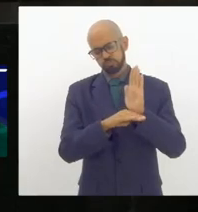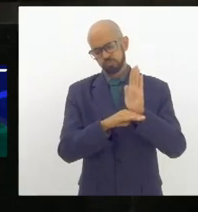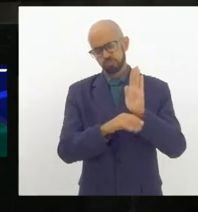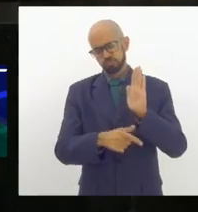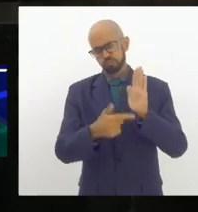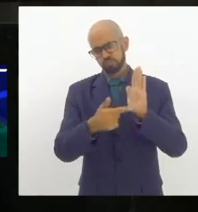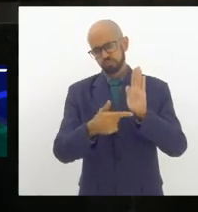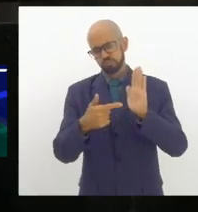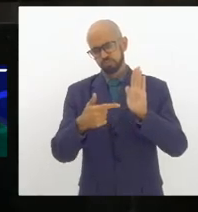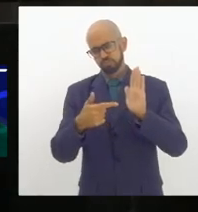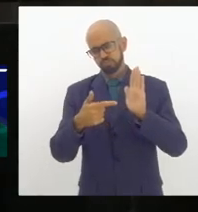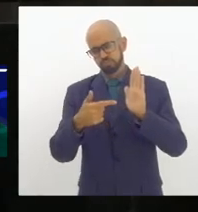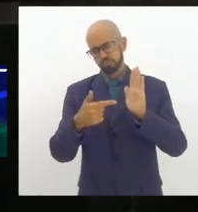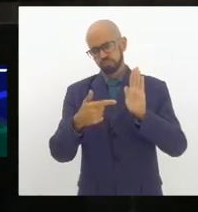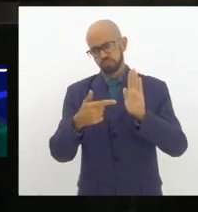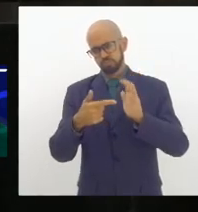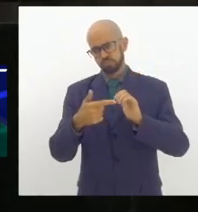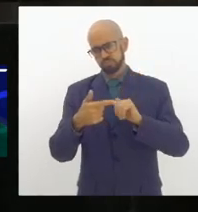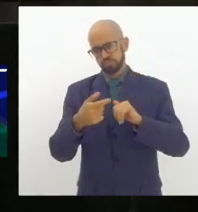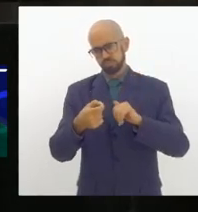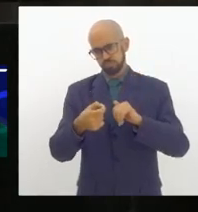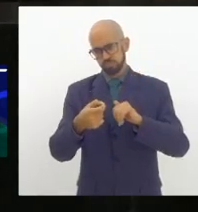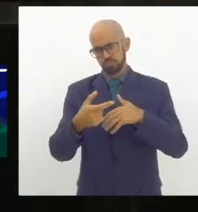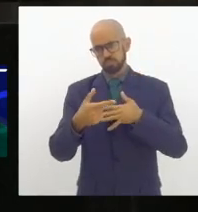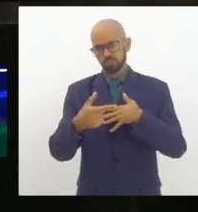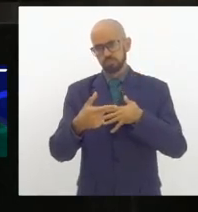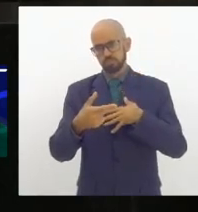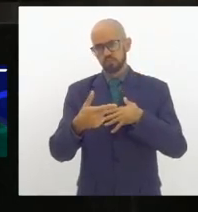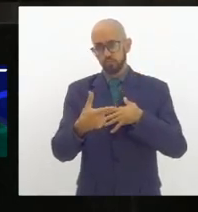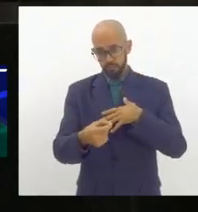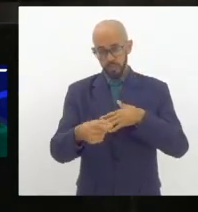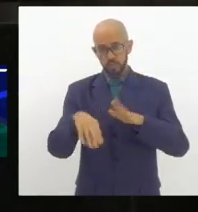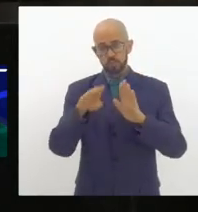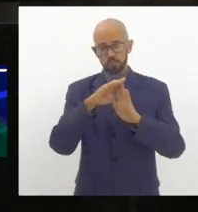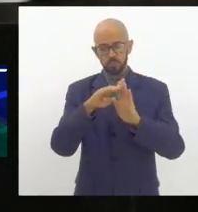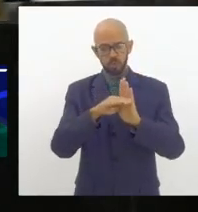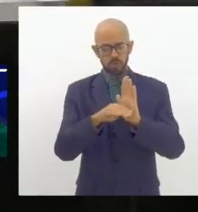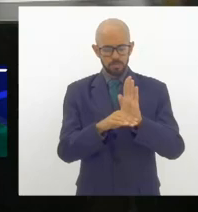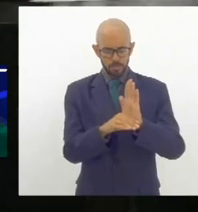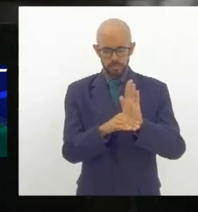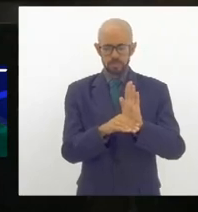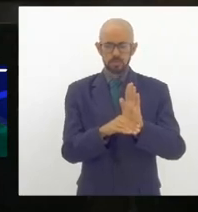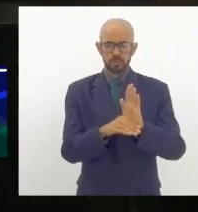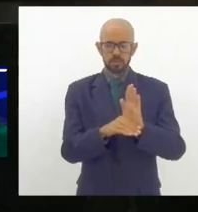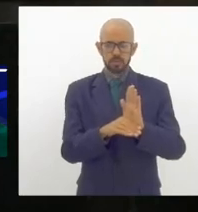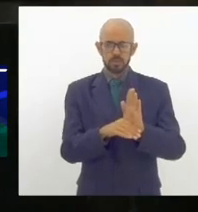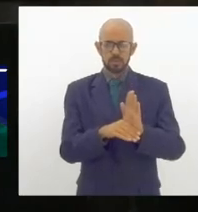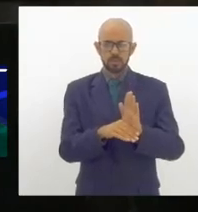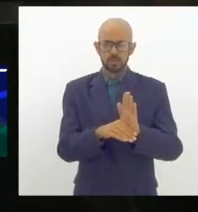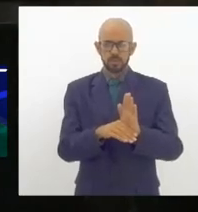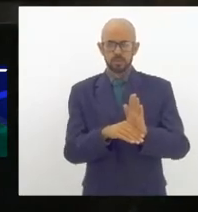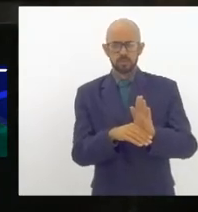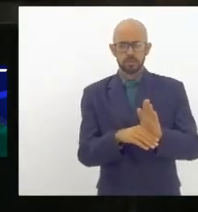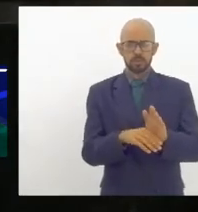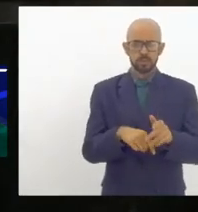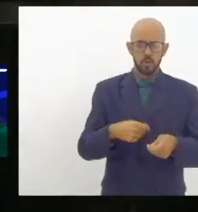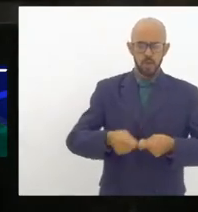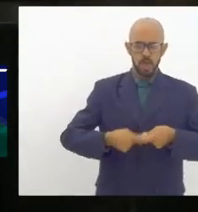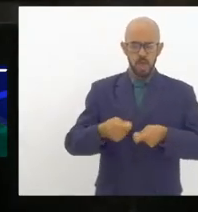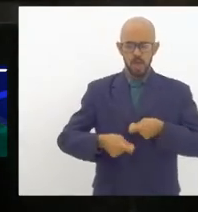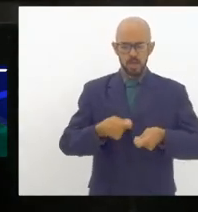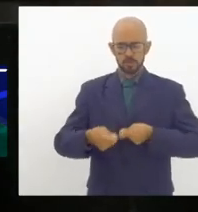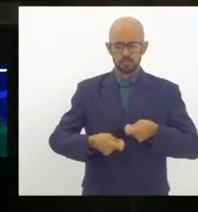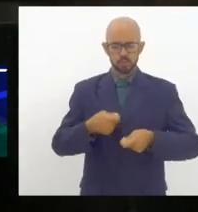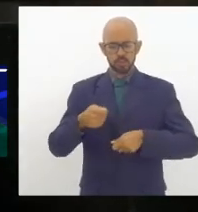20 vinte programas que estão sendo geridos